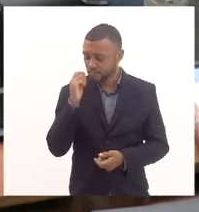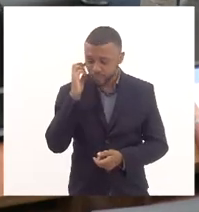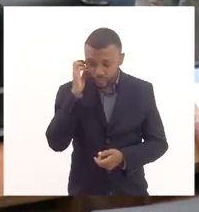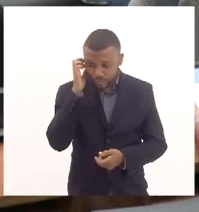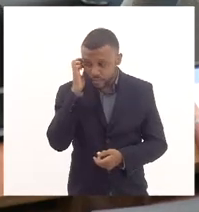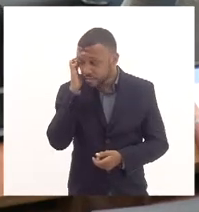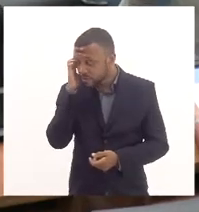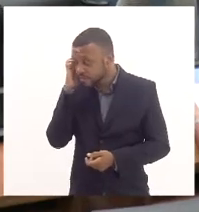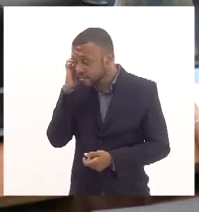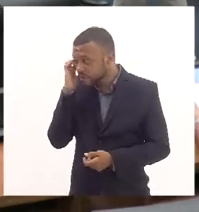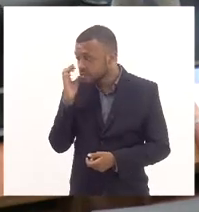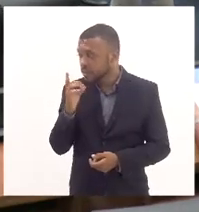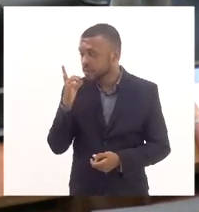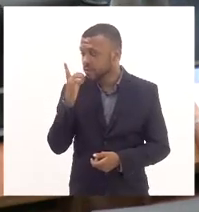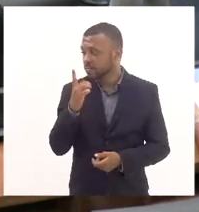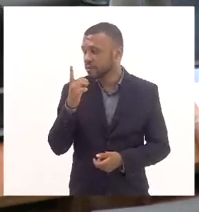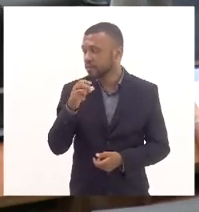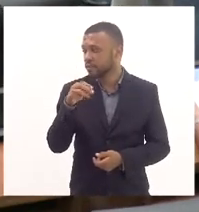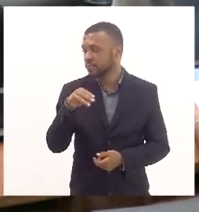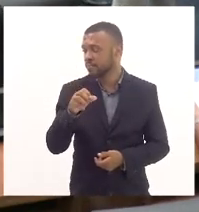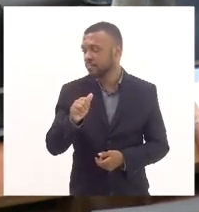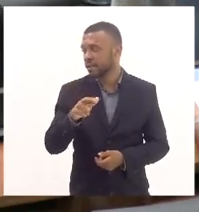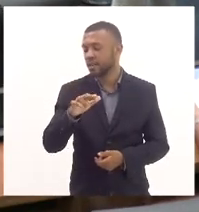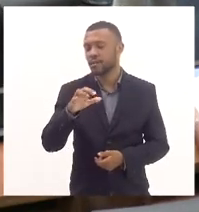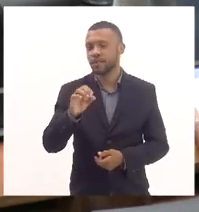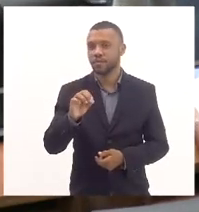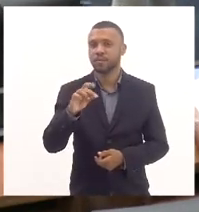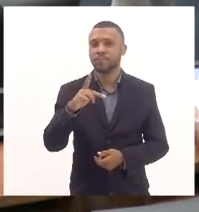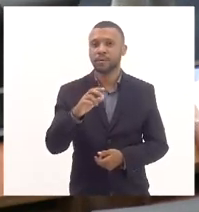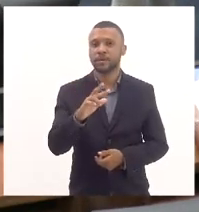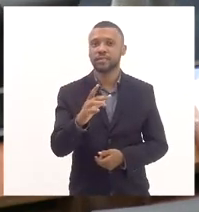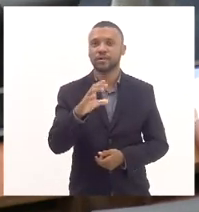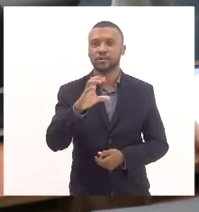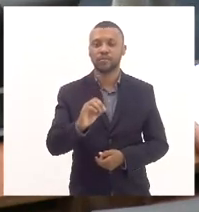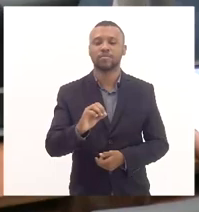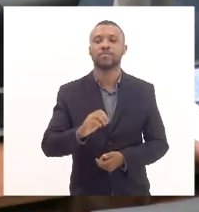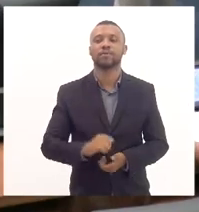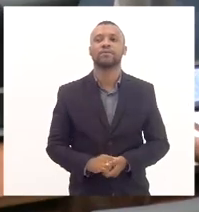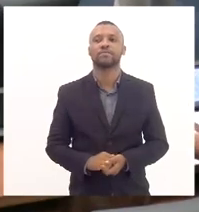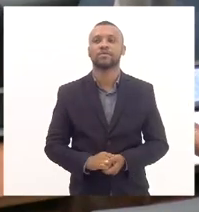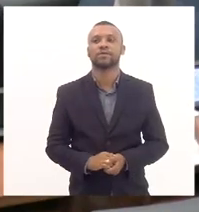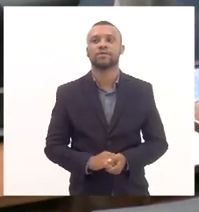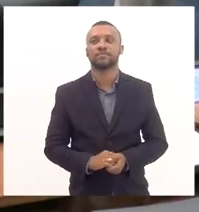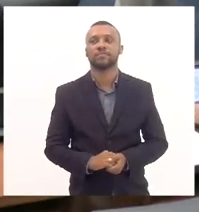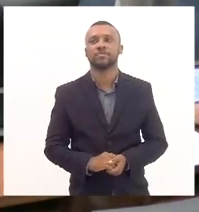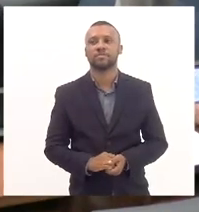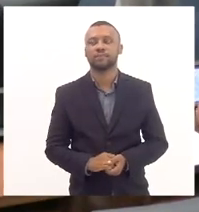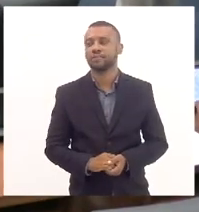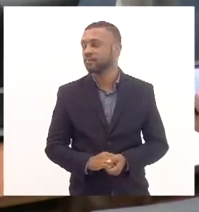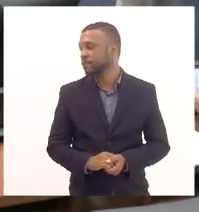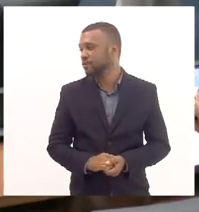o resultado Márcio Pacheco E aí